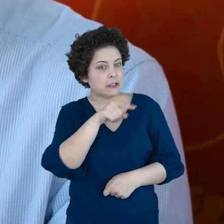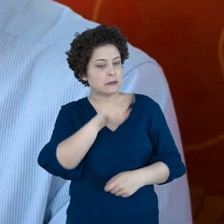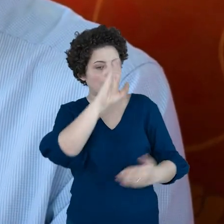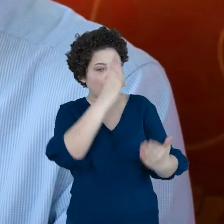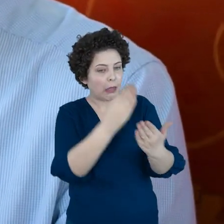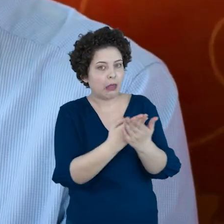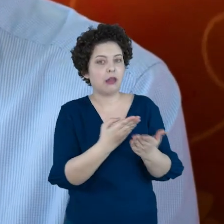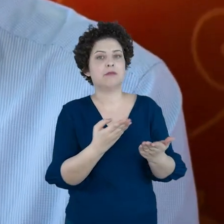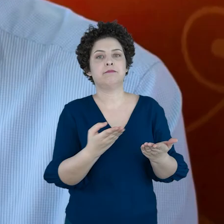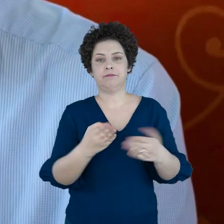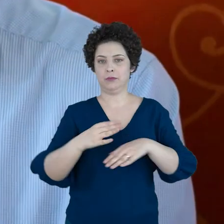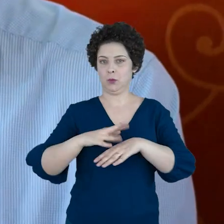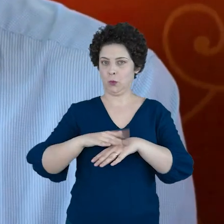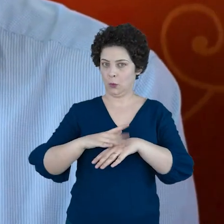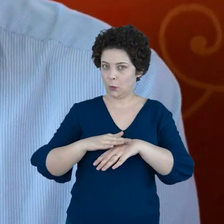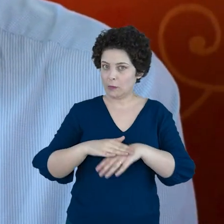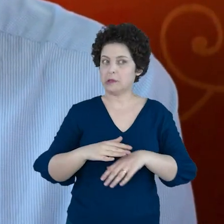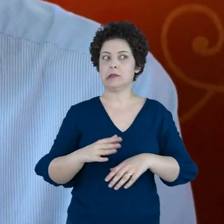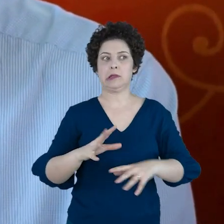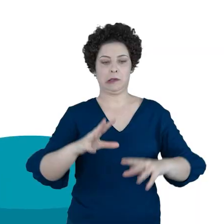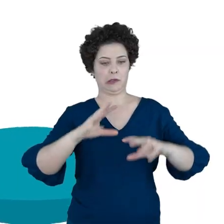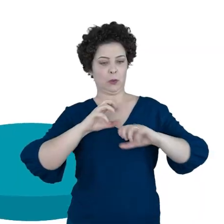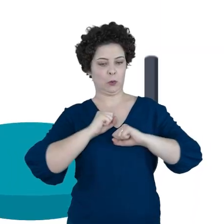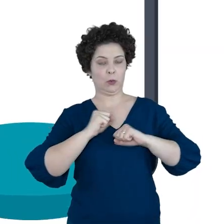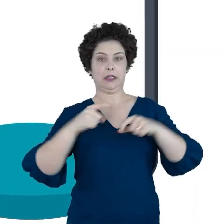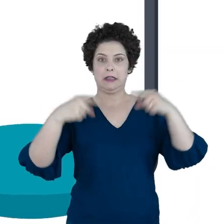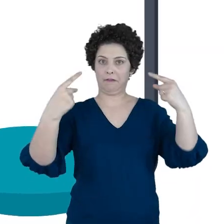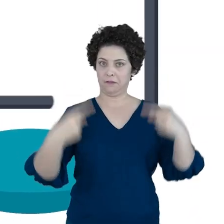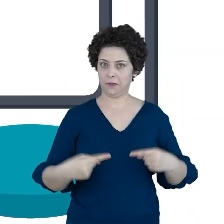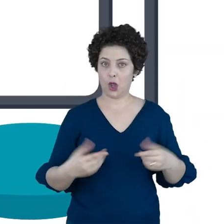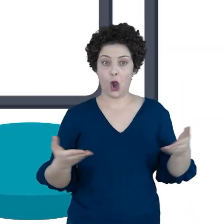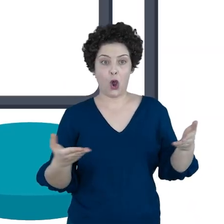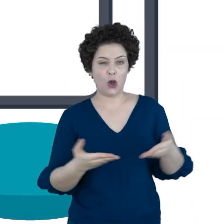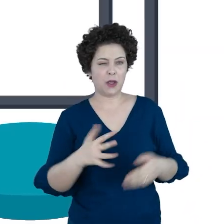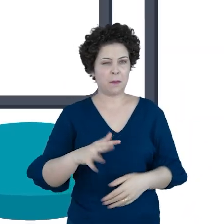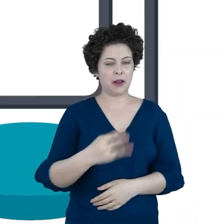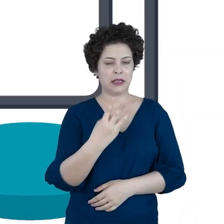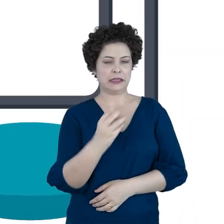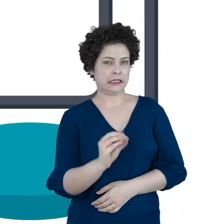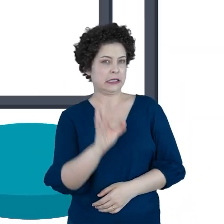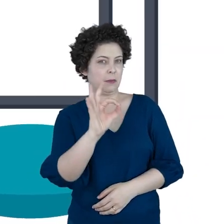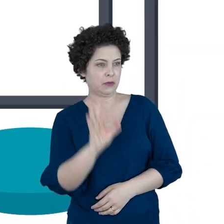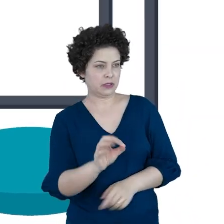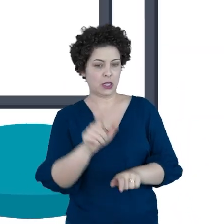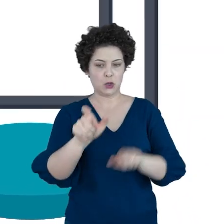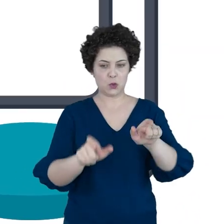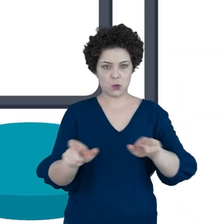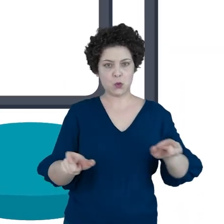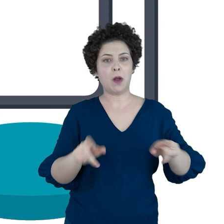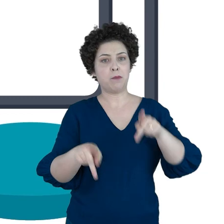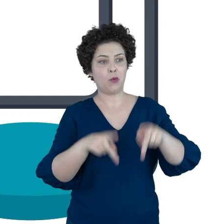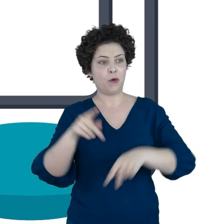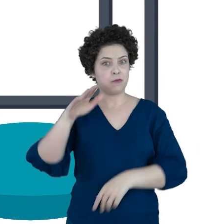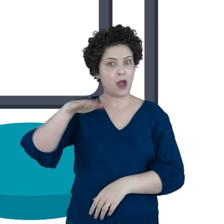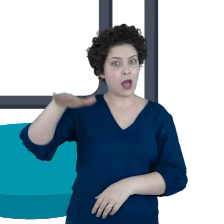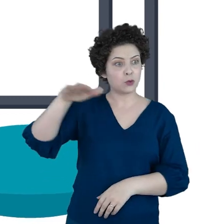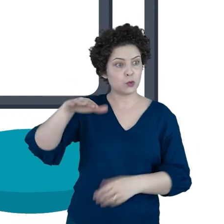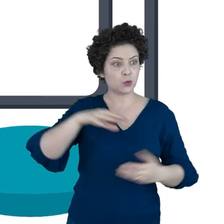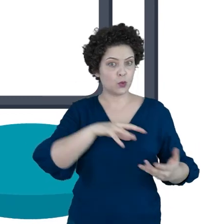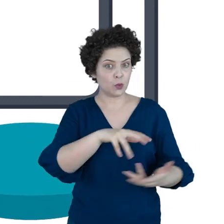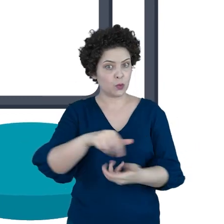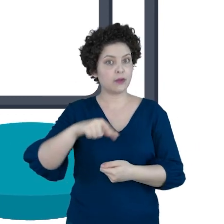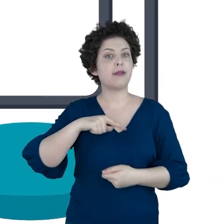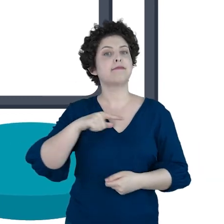A doença crônica é um desafio grande. Hoje, cerca de 30% da população adulta mundial